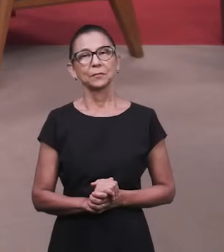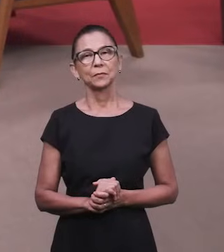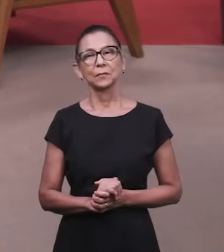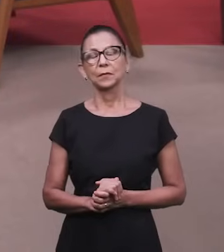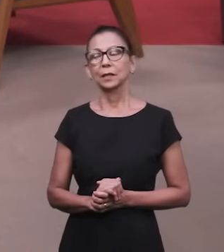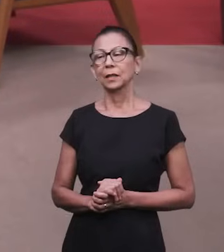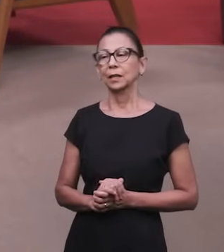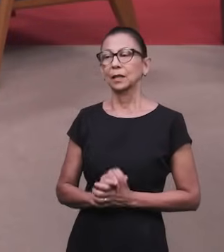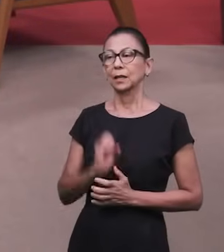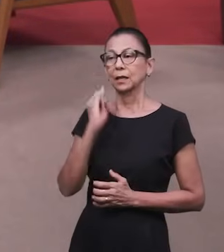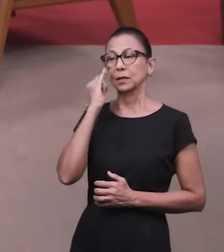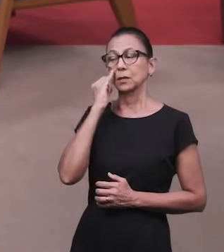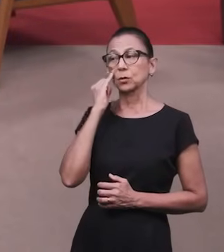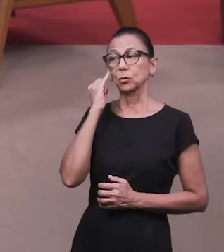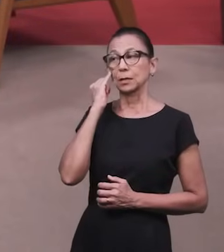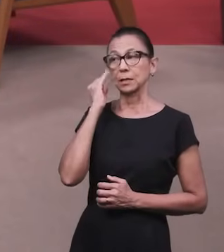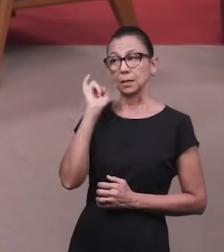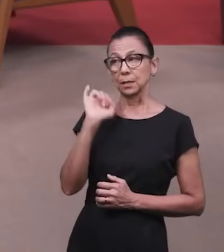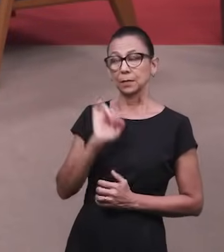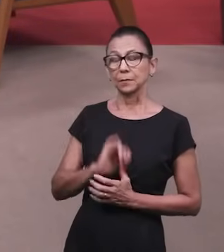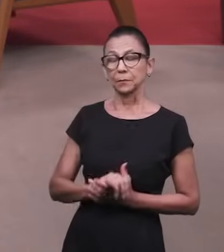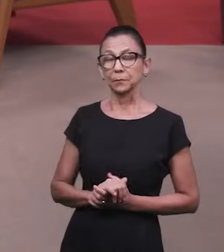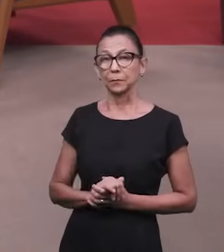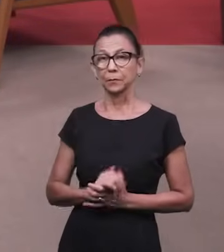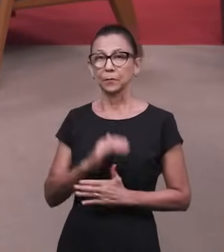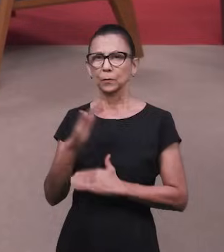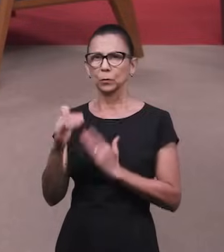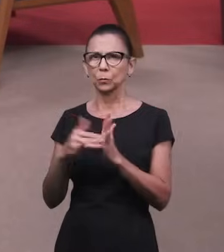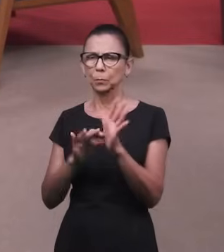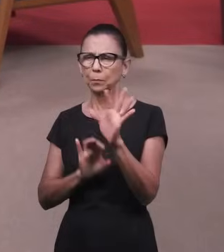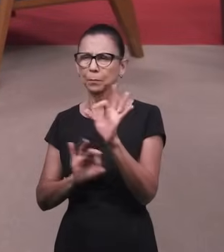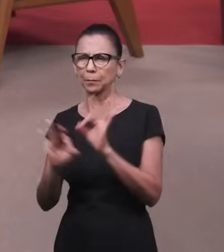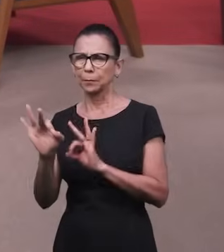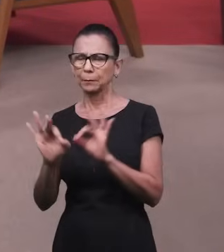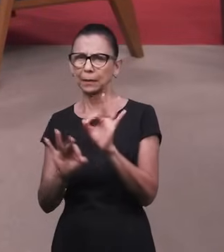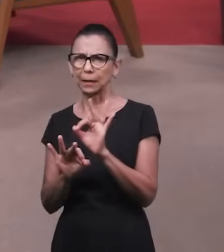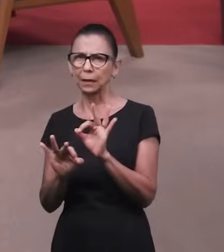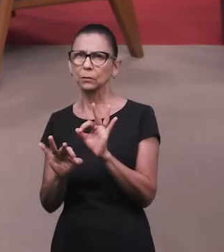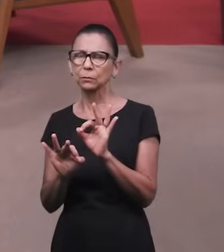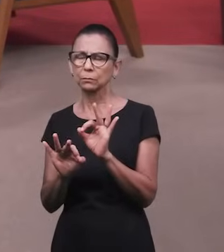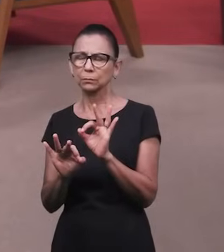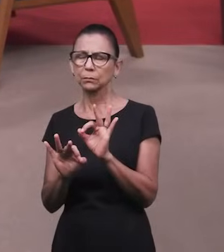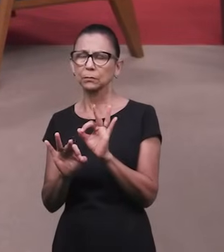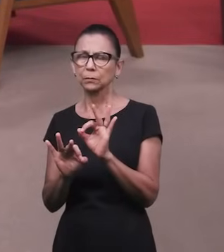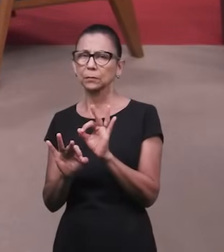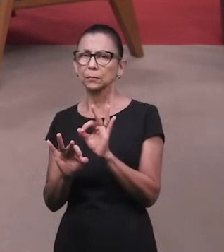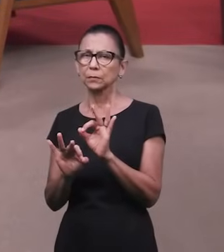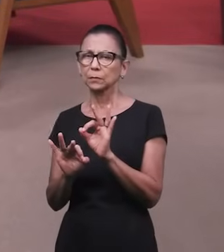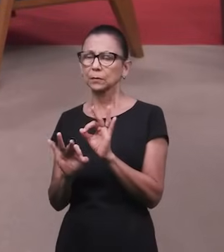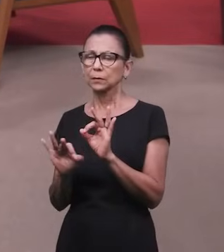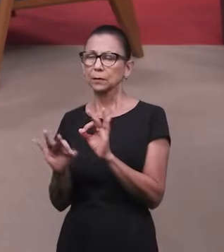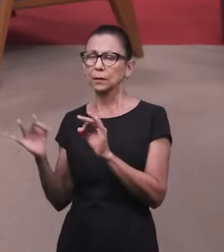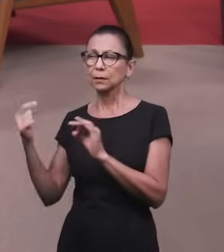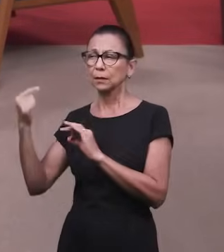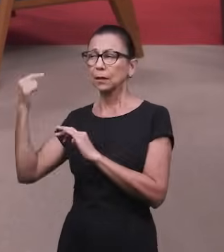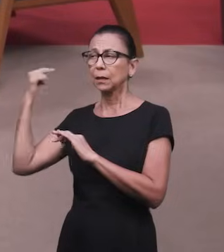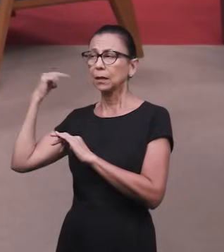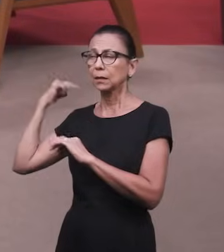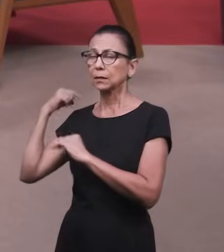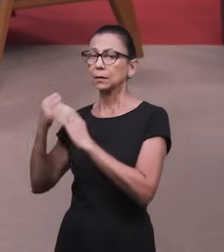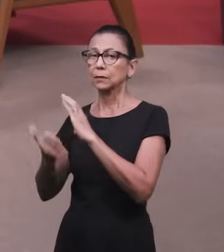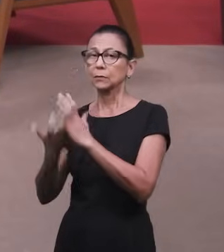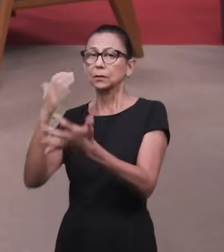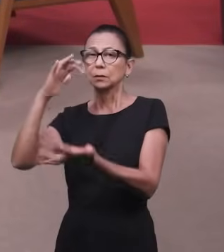está preparado desde a fundação do mundo. Então o pastor Gideuti sempre cita, nos